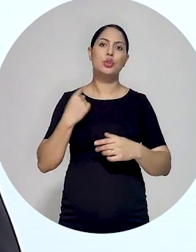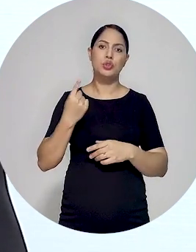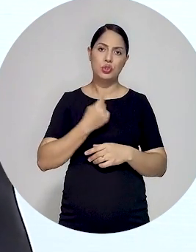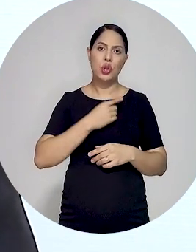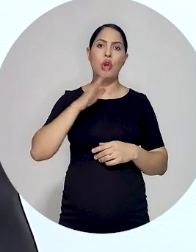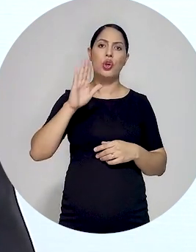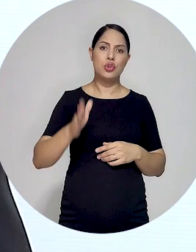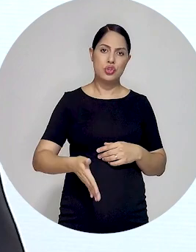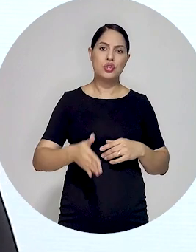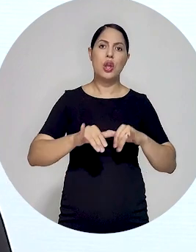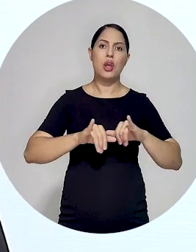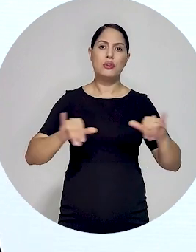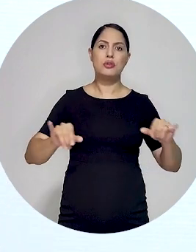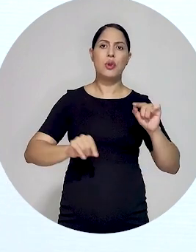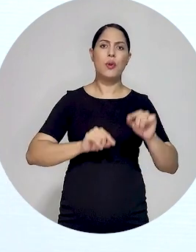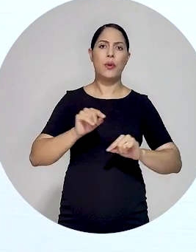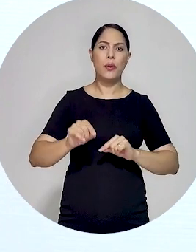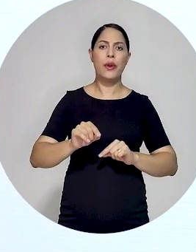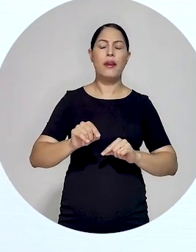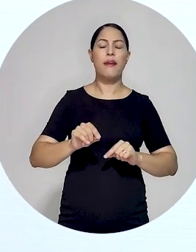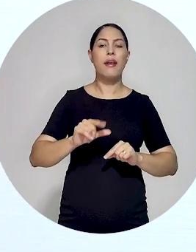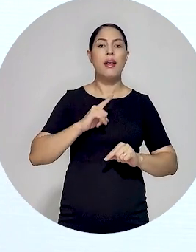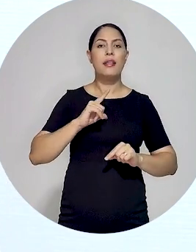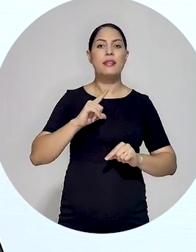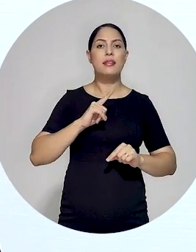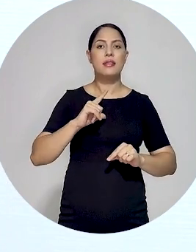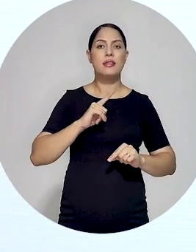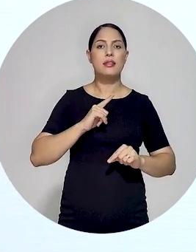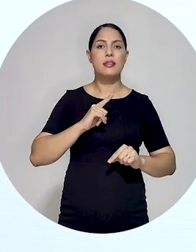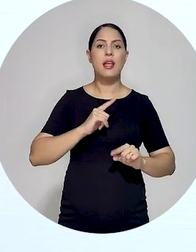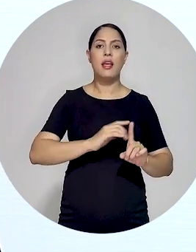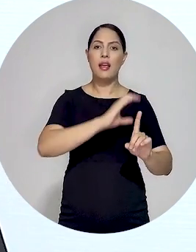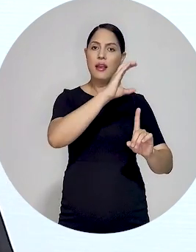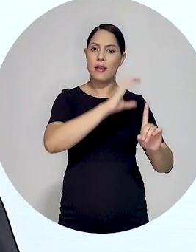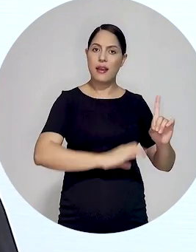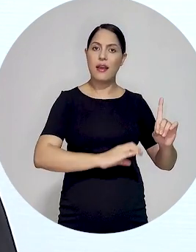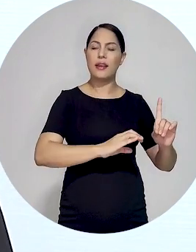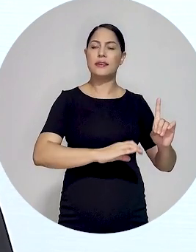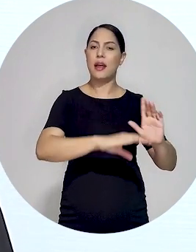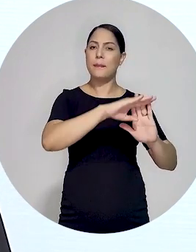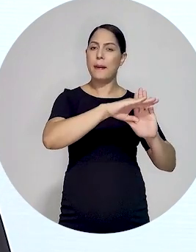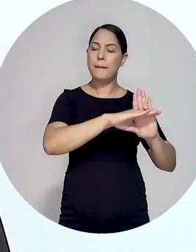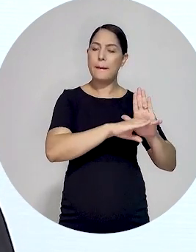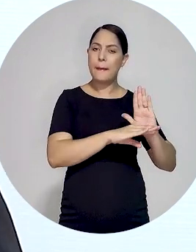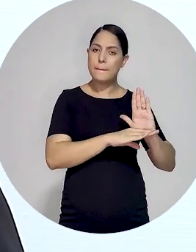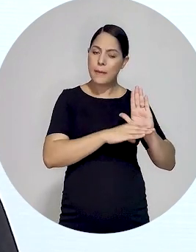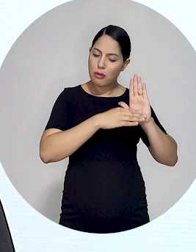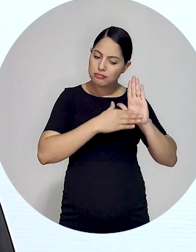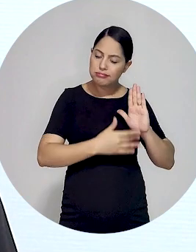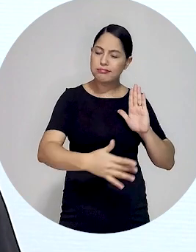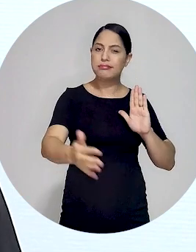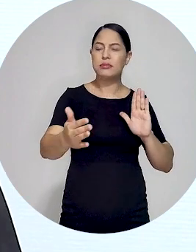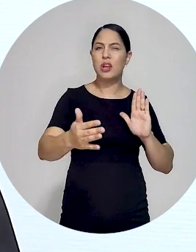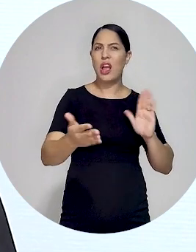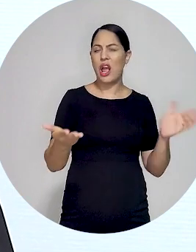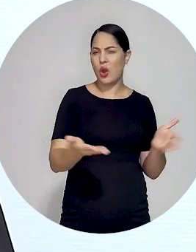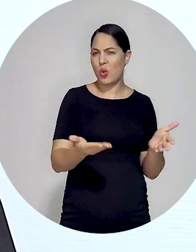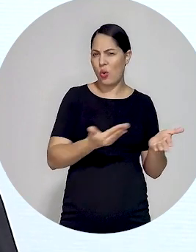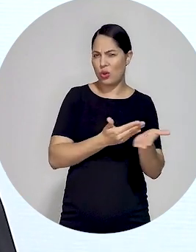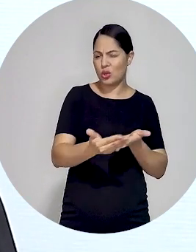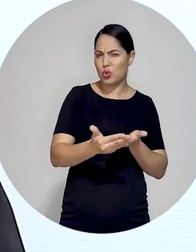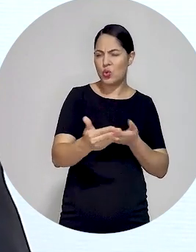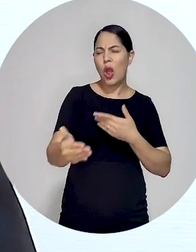tanto, estamos finalizando o anúncio de um calendário de atividades que nós vamos desenvolver já agora a